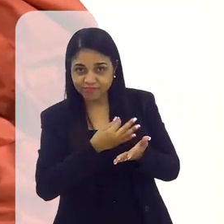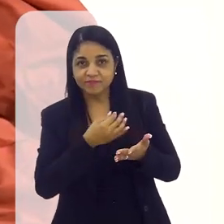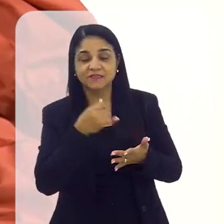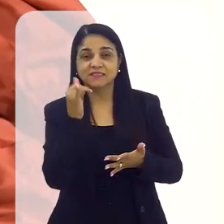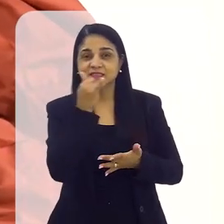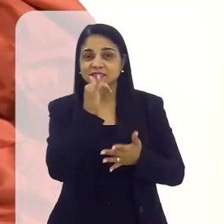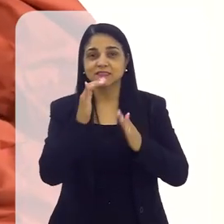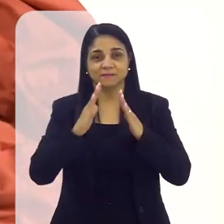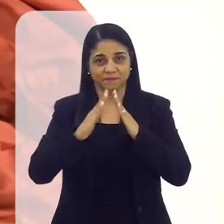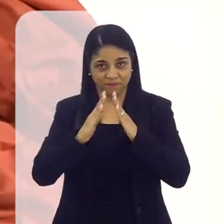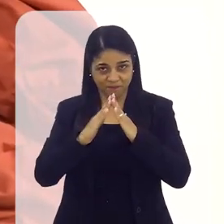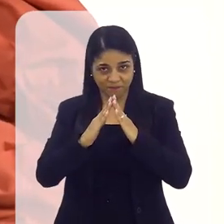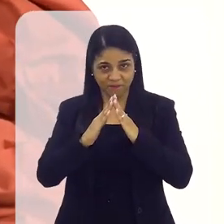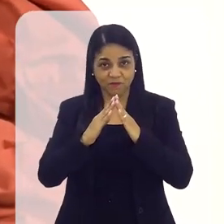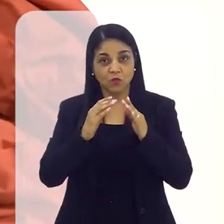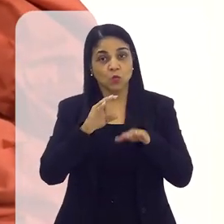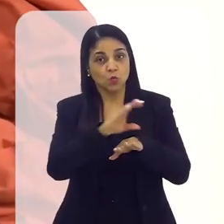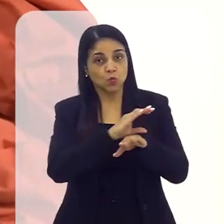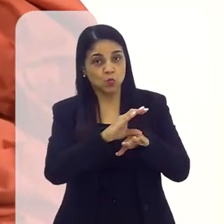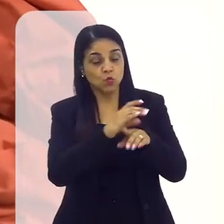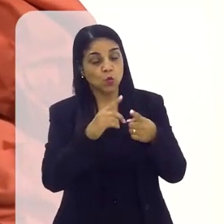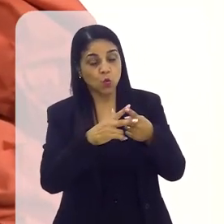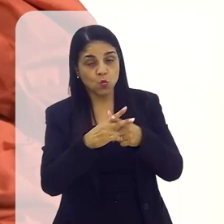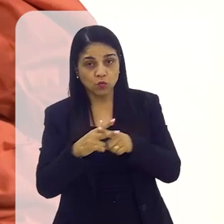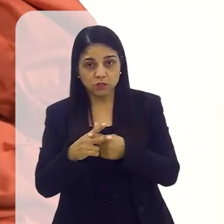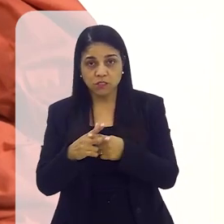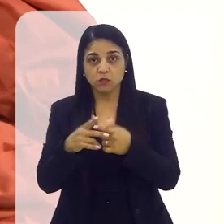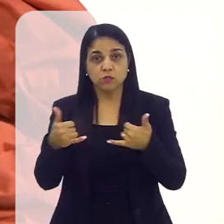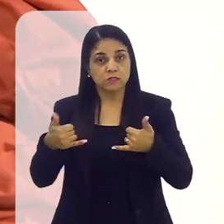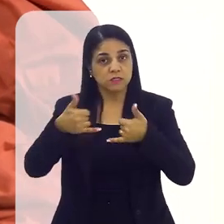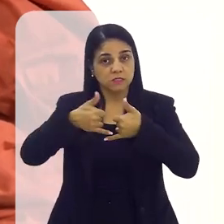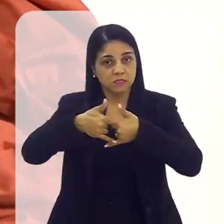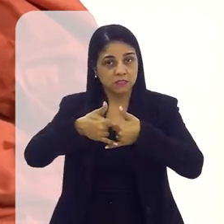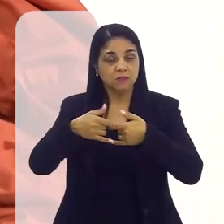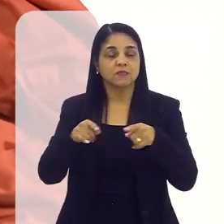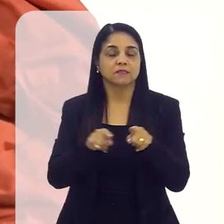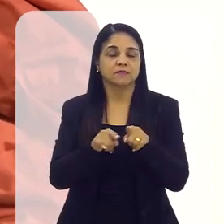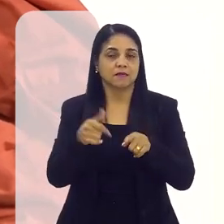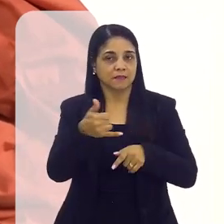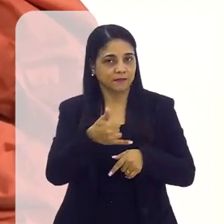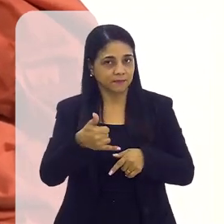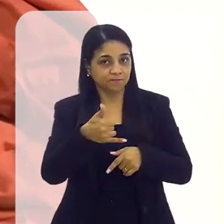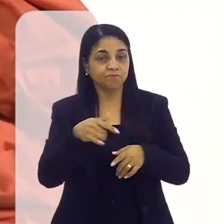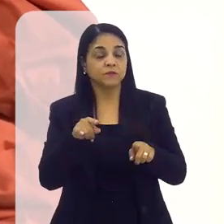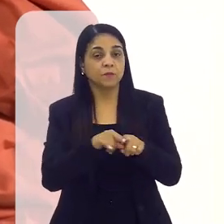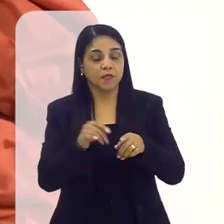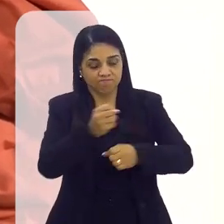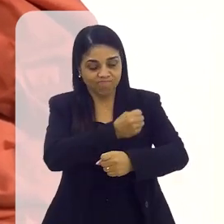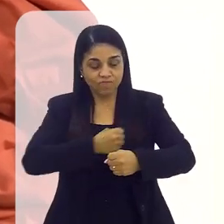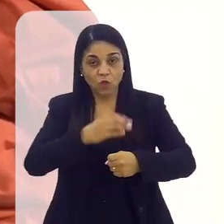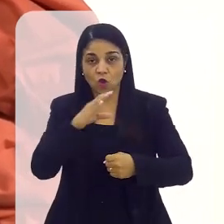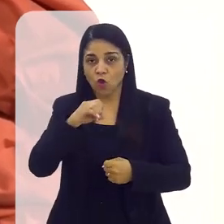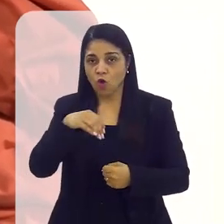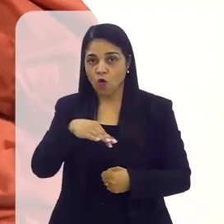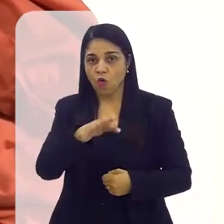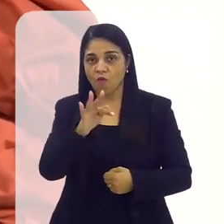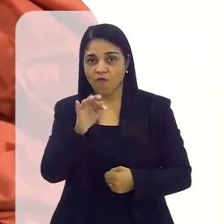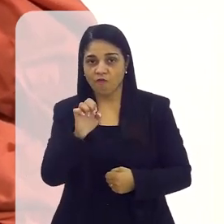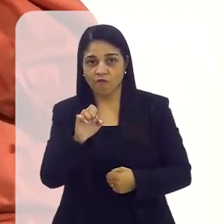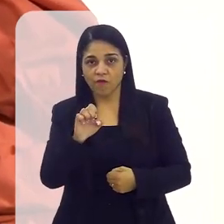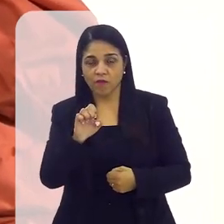si. A elétrica residencial. A gente hoje tem conserto de celular. A confeitaria, né?